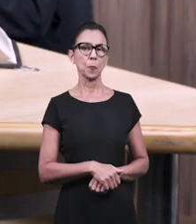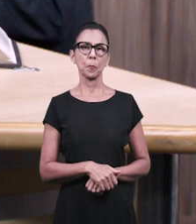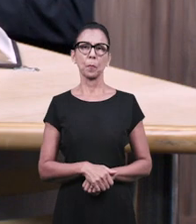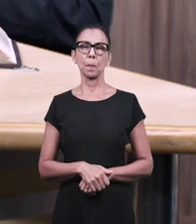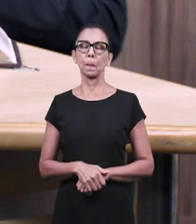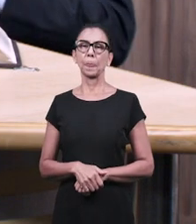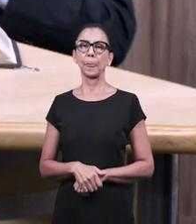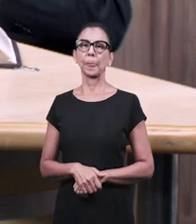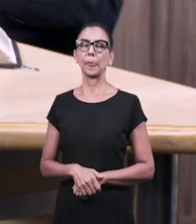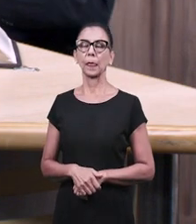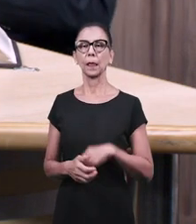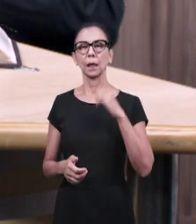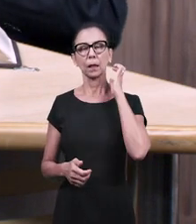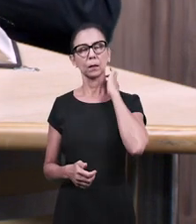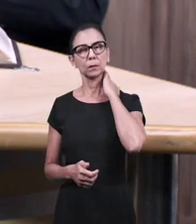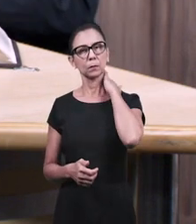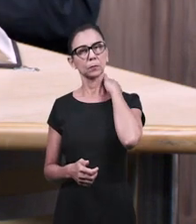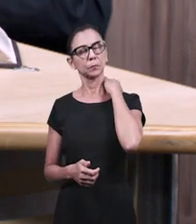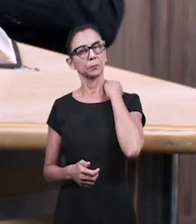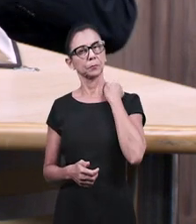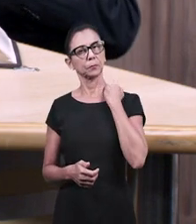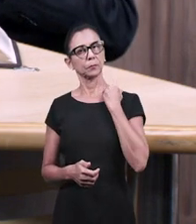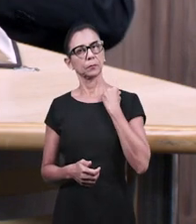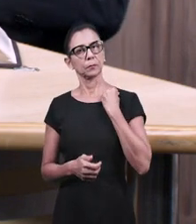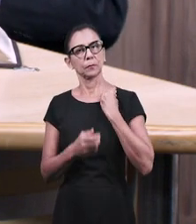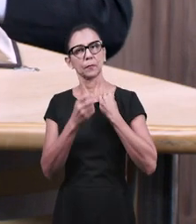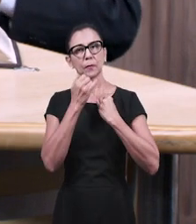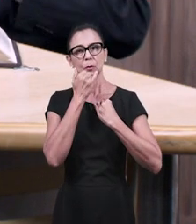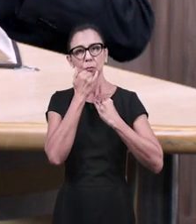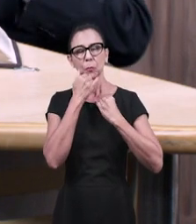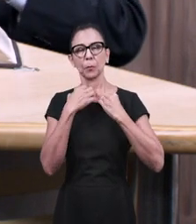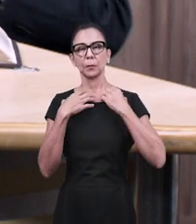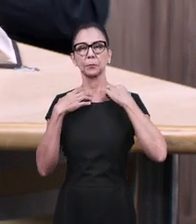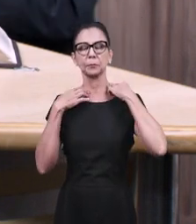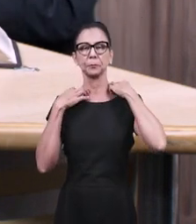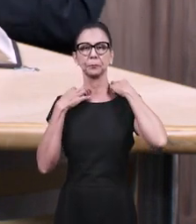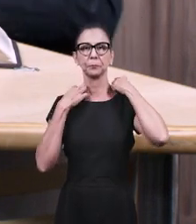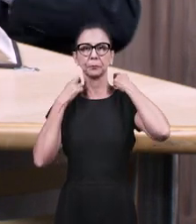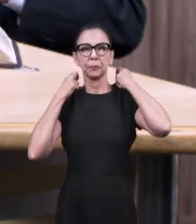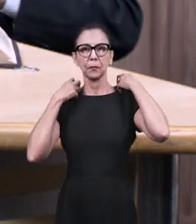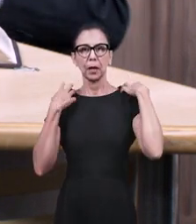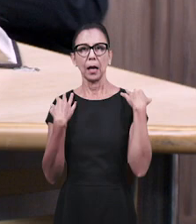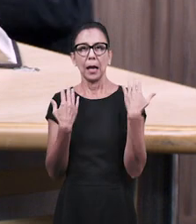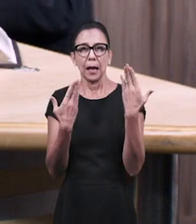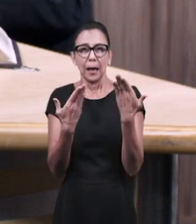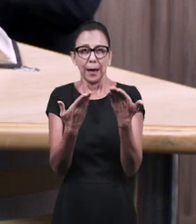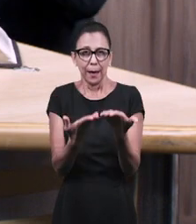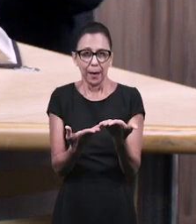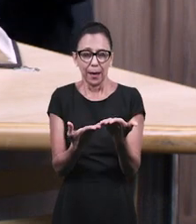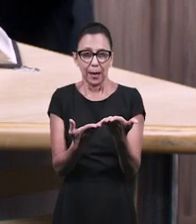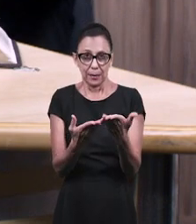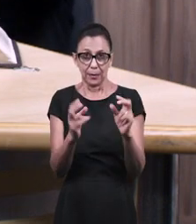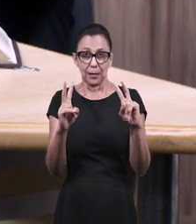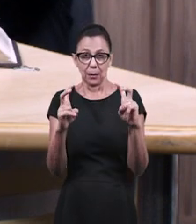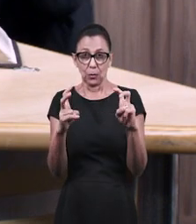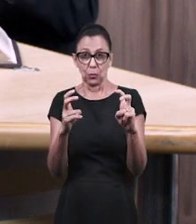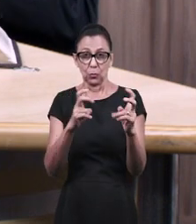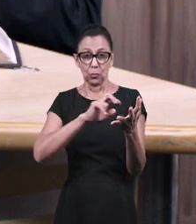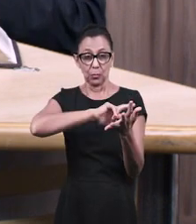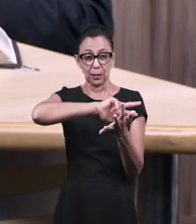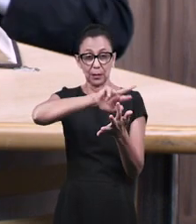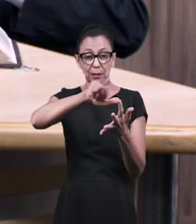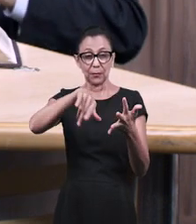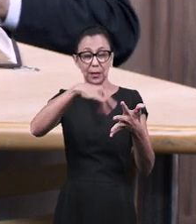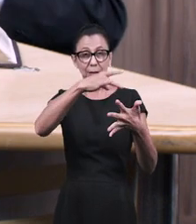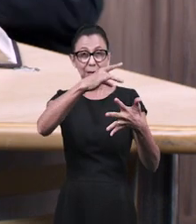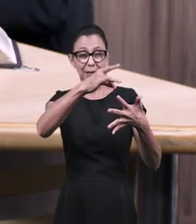aqui, nós estamos indo por passos, né? Sim, claro. Porque o assunto, devido à complexidade dele e os muitos